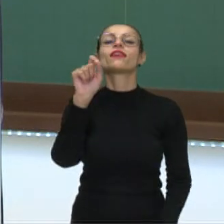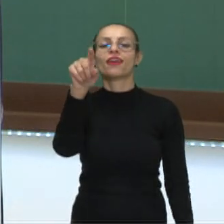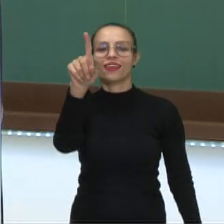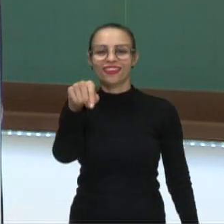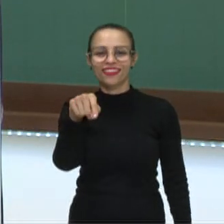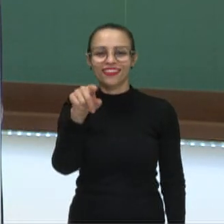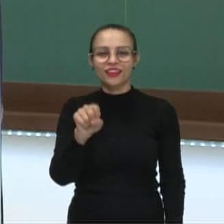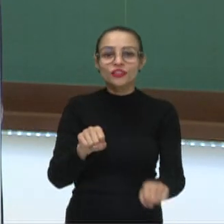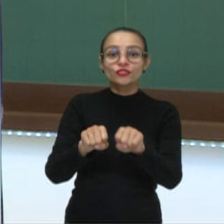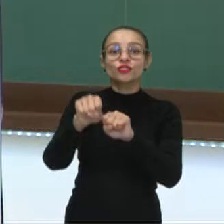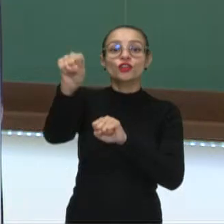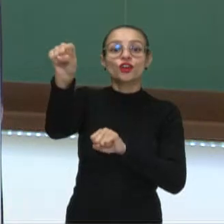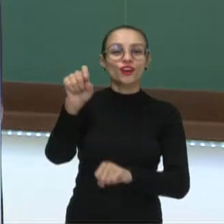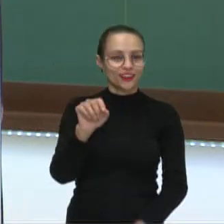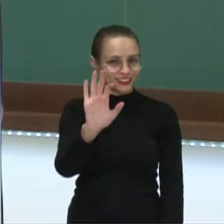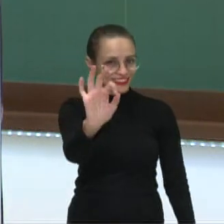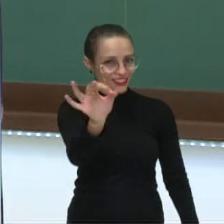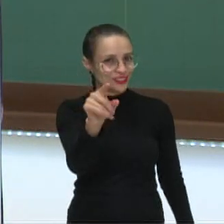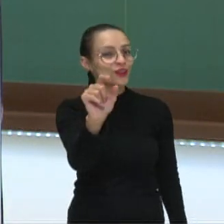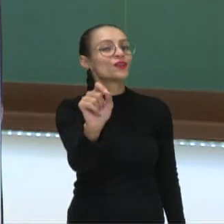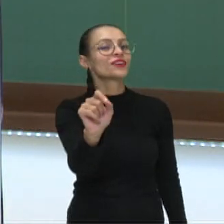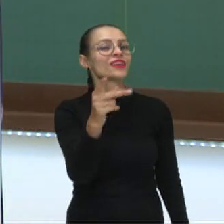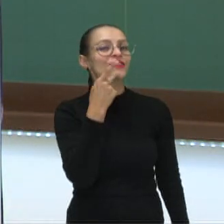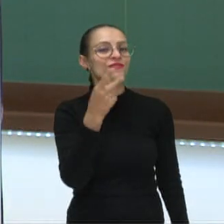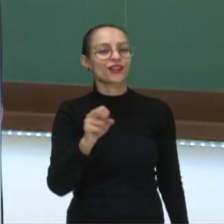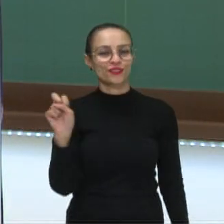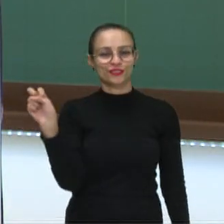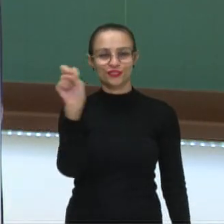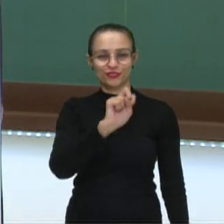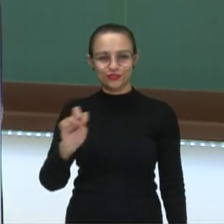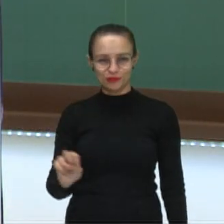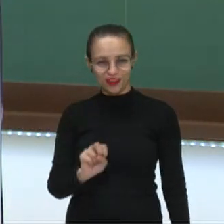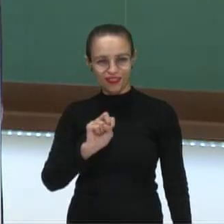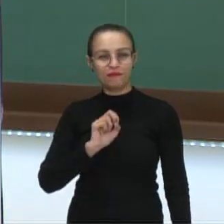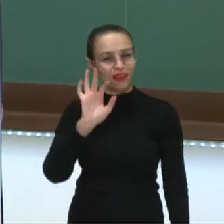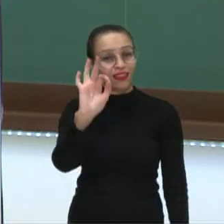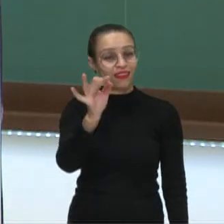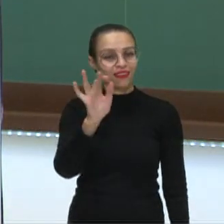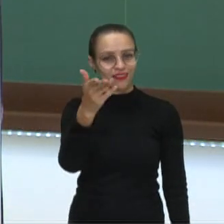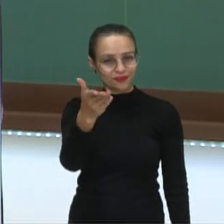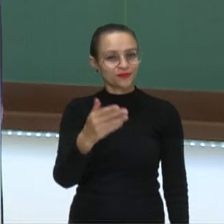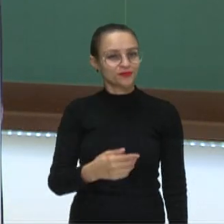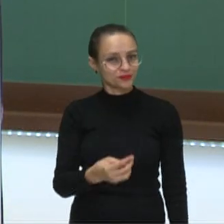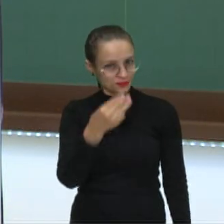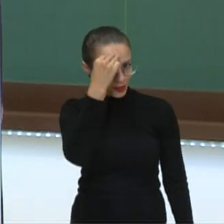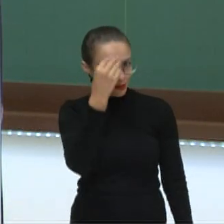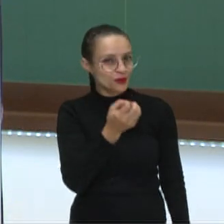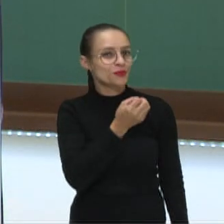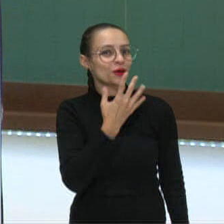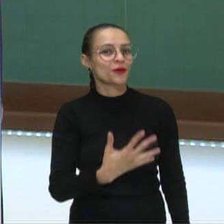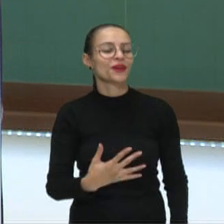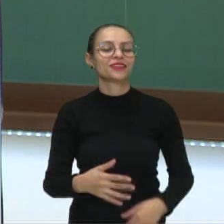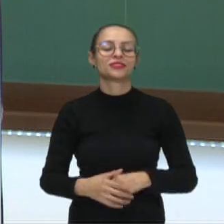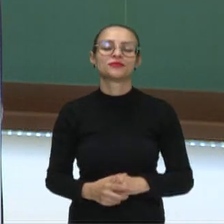super-herói? Acertou quem falou super-homem. Muito bem, memória boa.